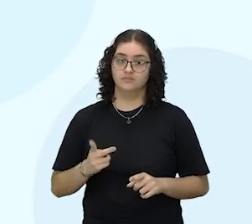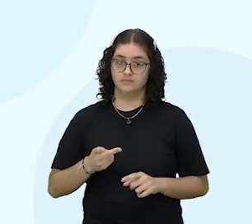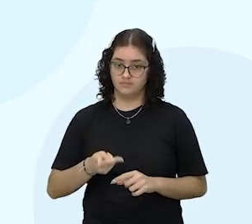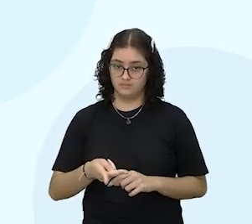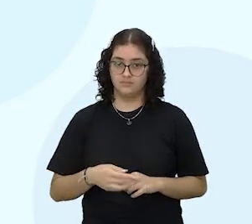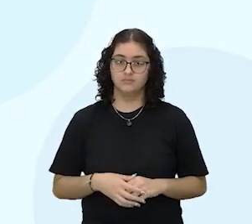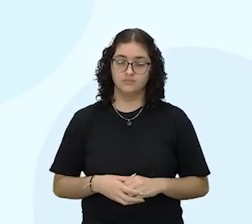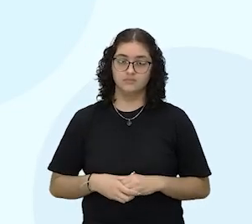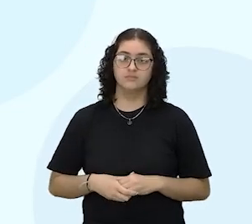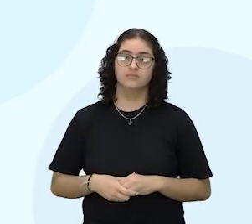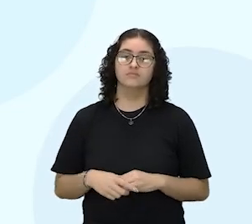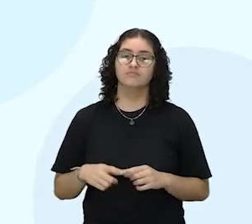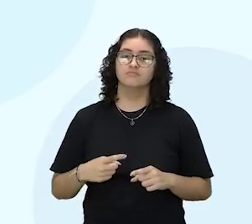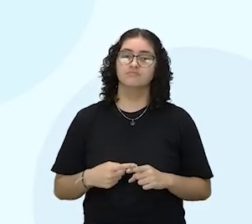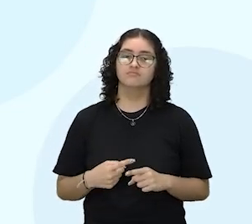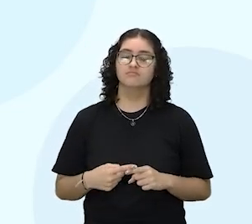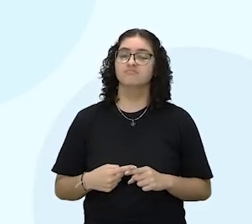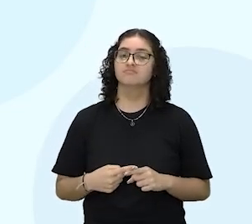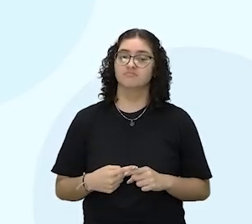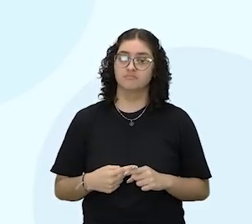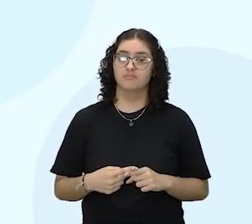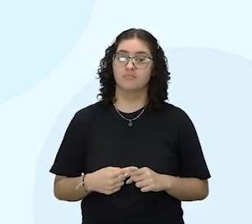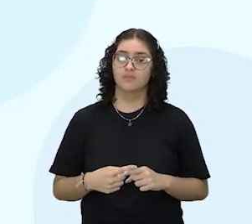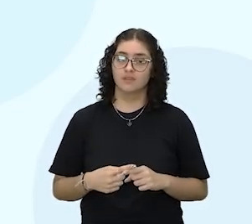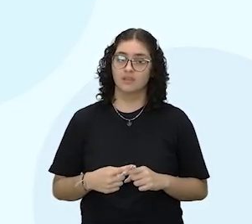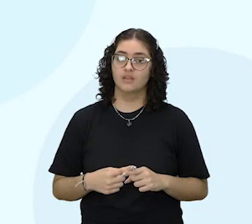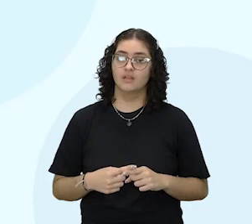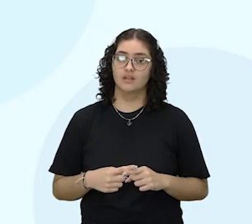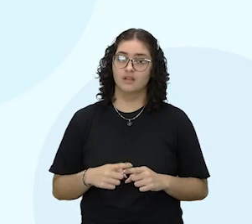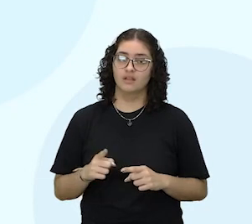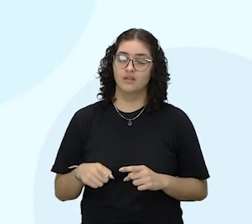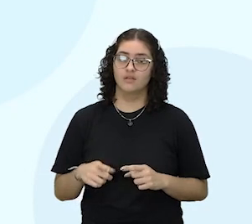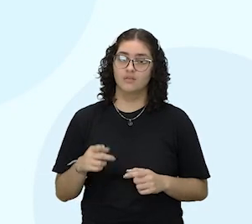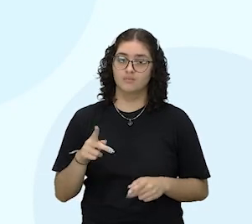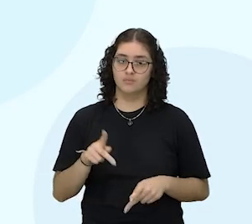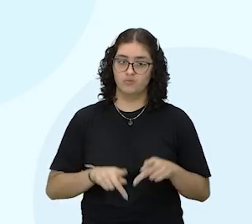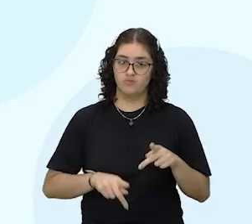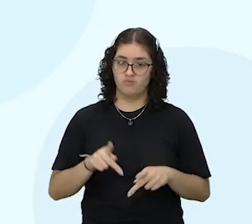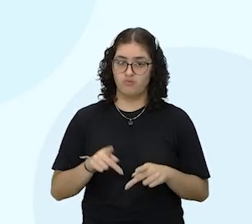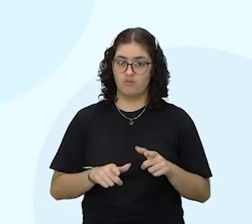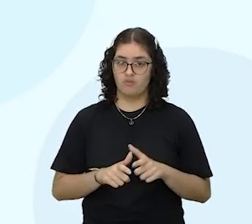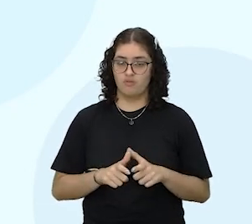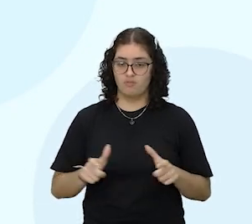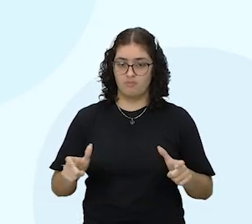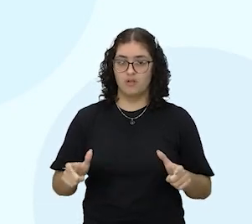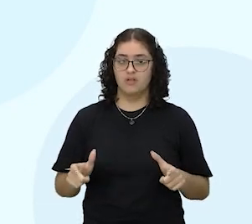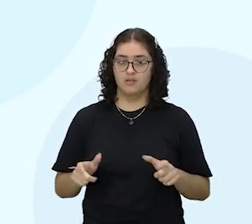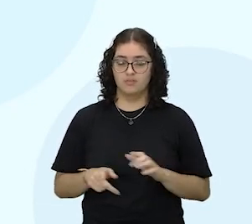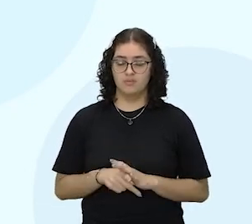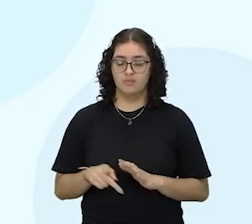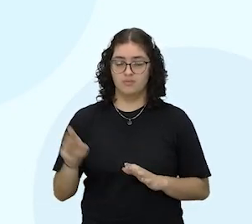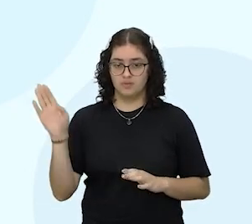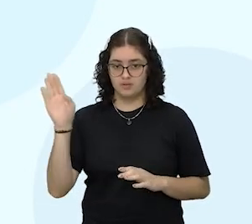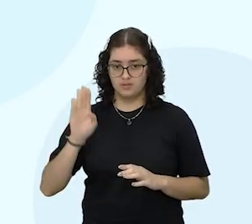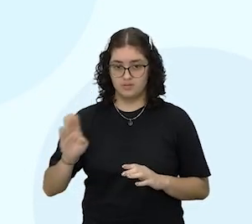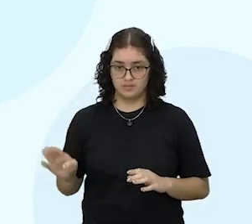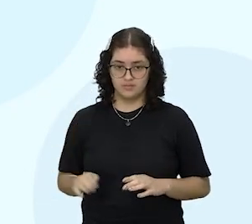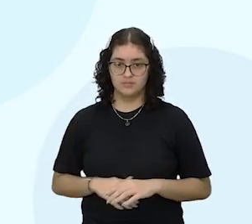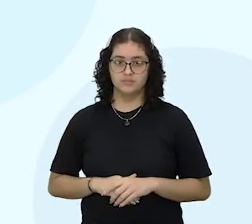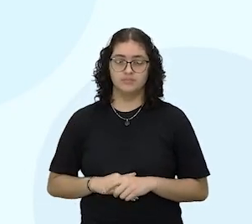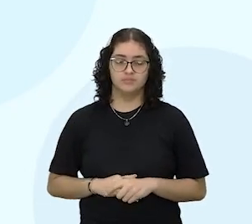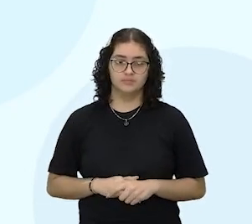razão. Porque, na verdade, é muito mais densamente povoado. O litoral brasileiro, o litoral,